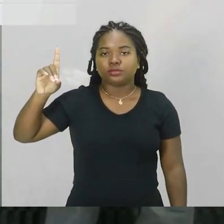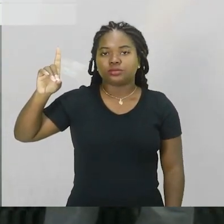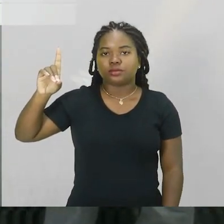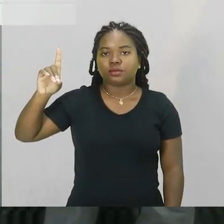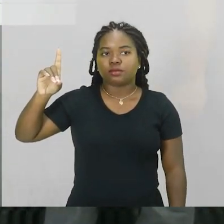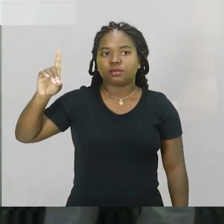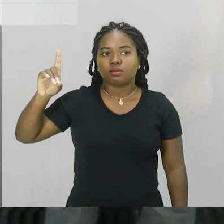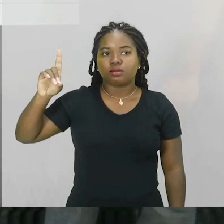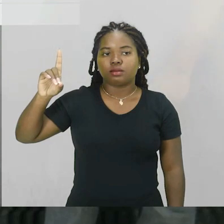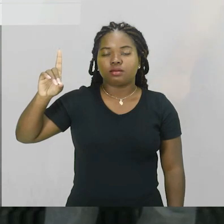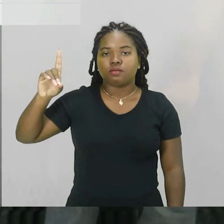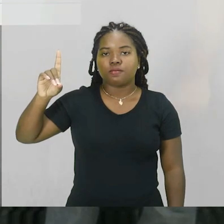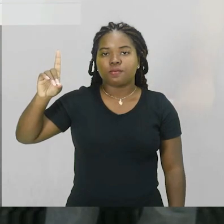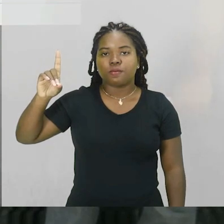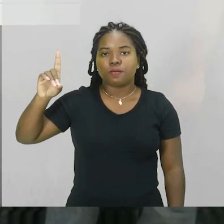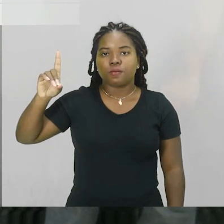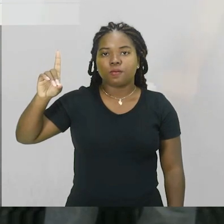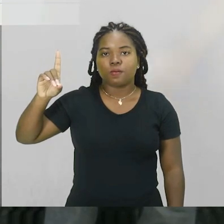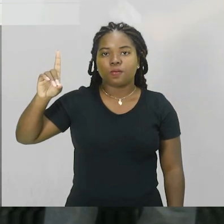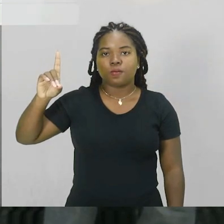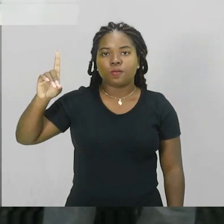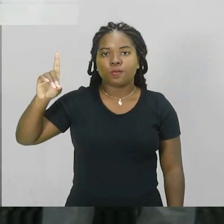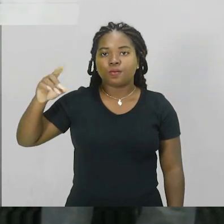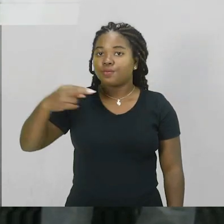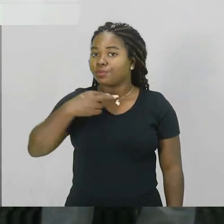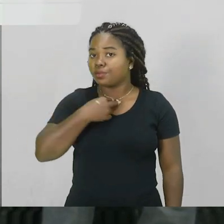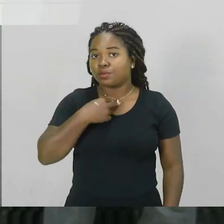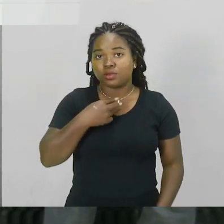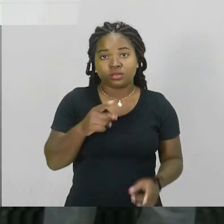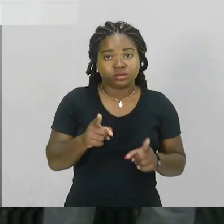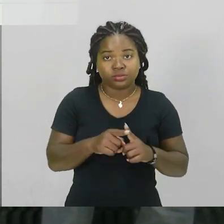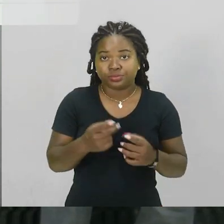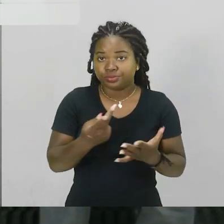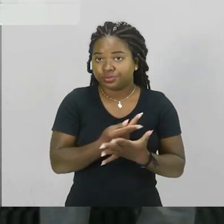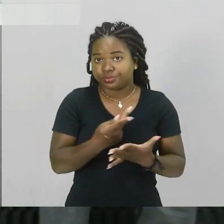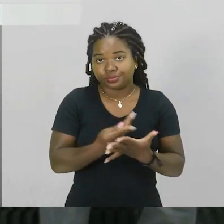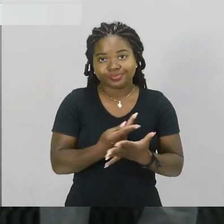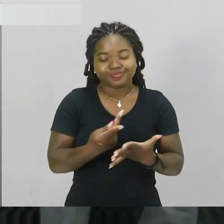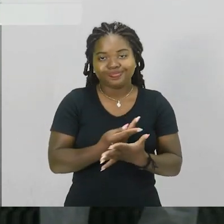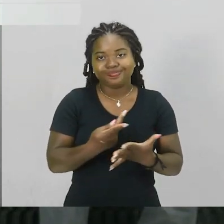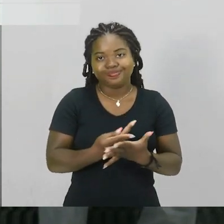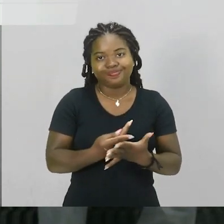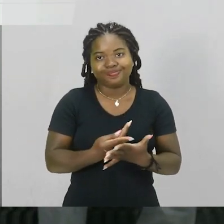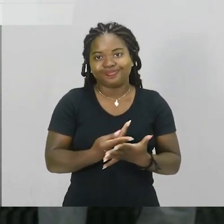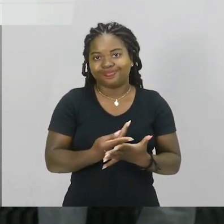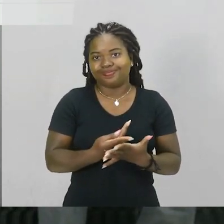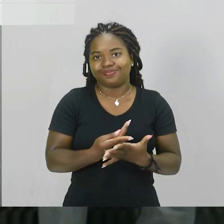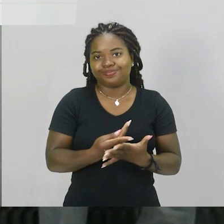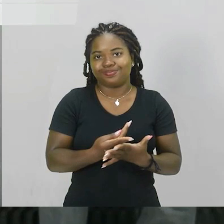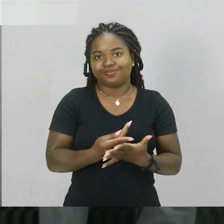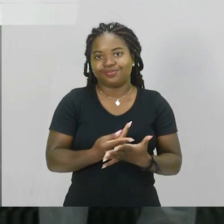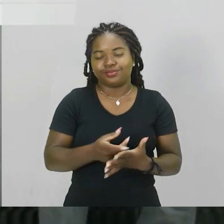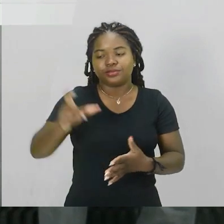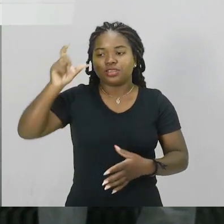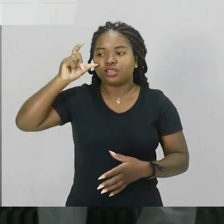difusão é a luz bater né? no caso da lente e ela se espalhar